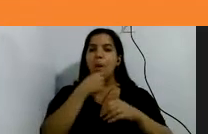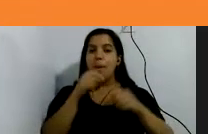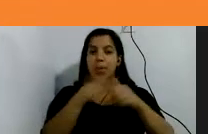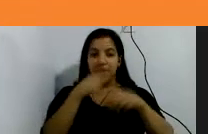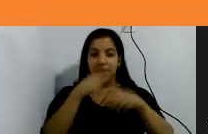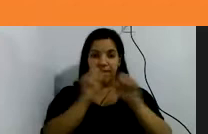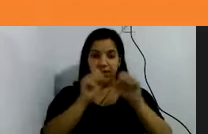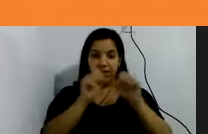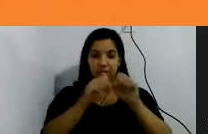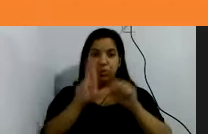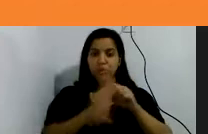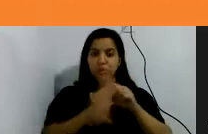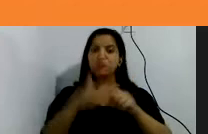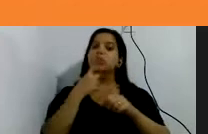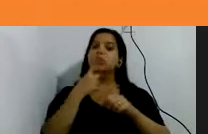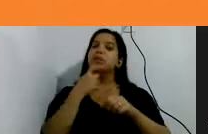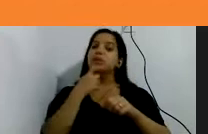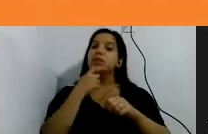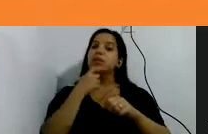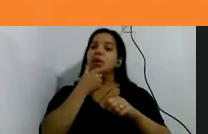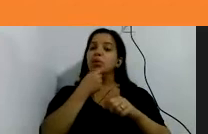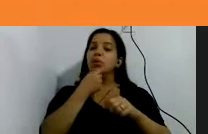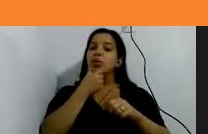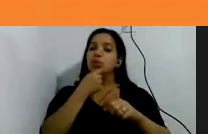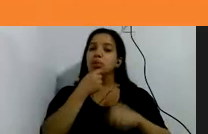executar transfusões utilizando doadores